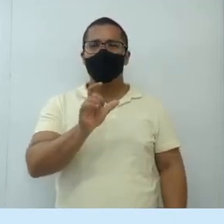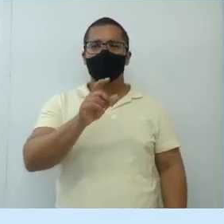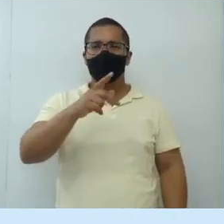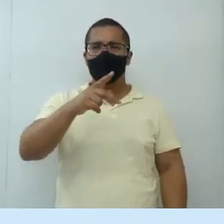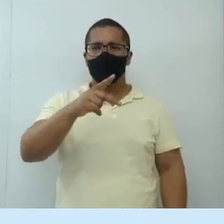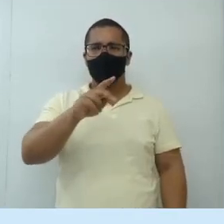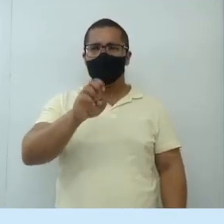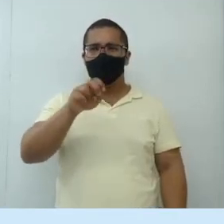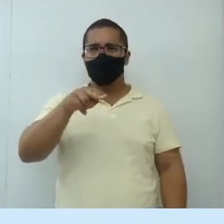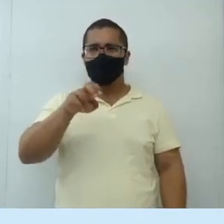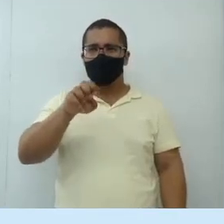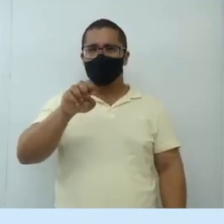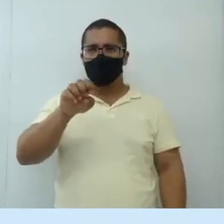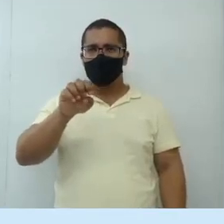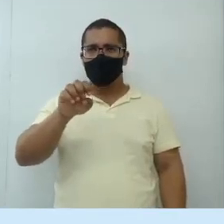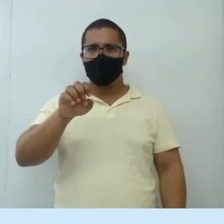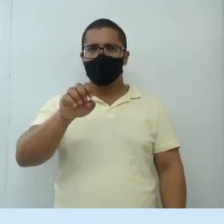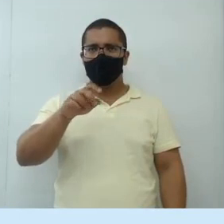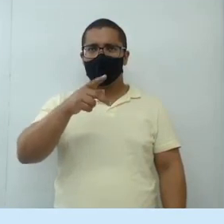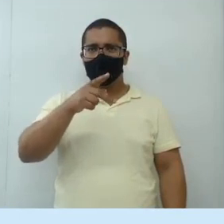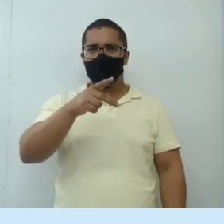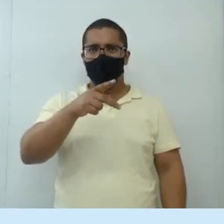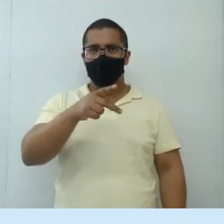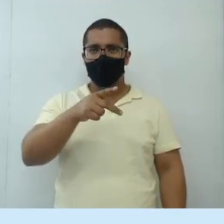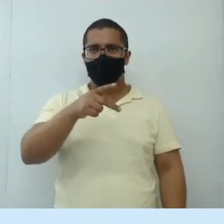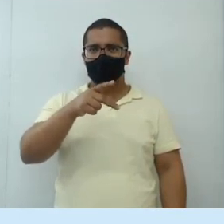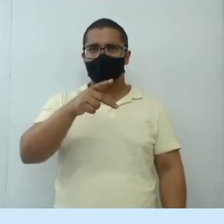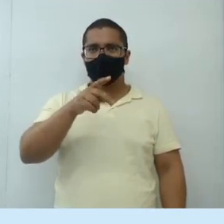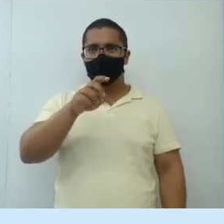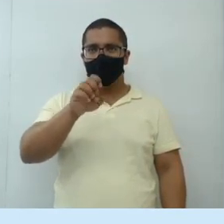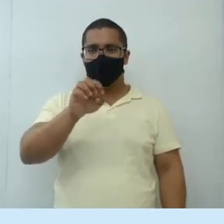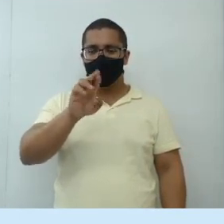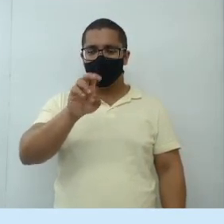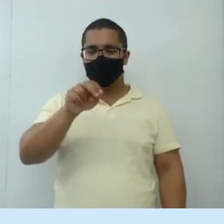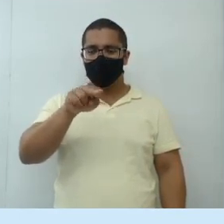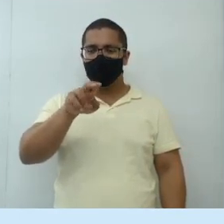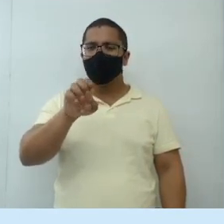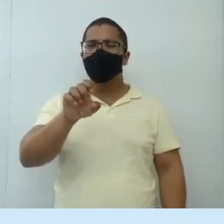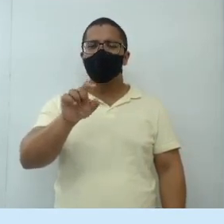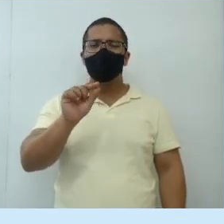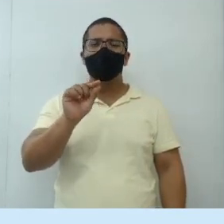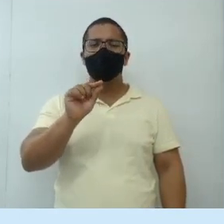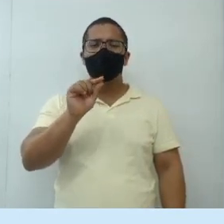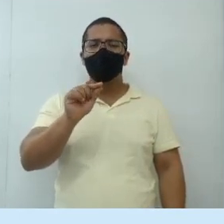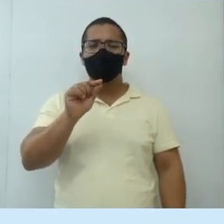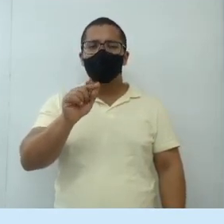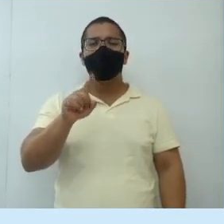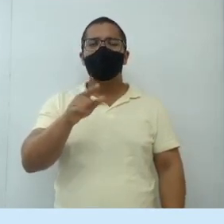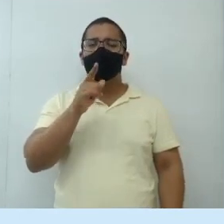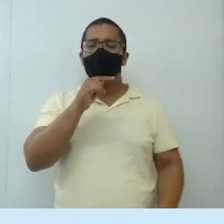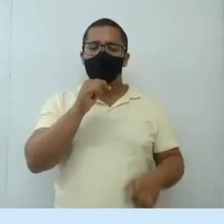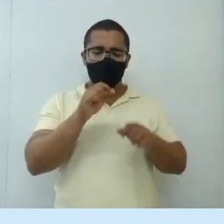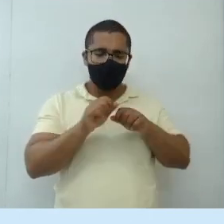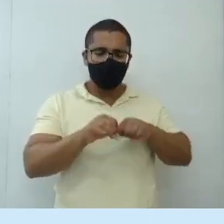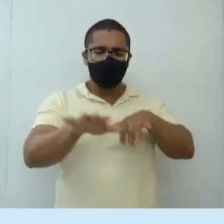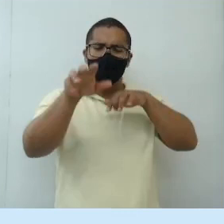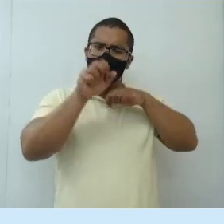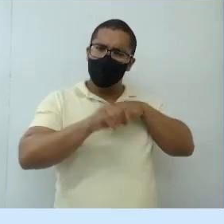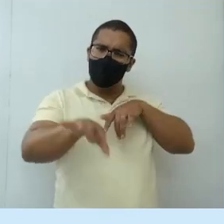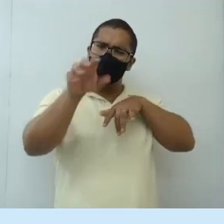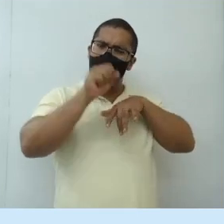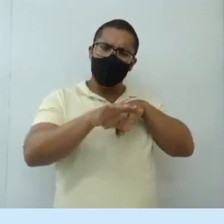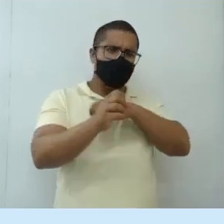perene o período quer dizer que ele tinha água durante todo ano época do olho certo então ele durante